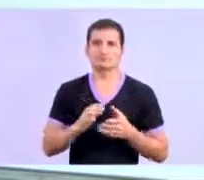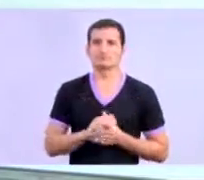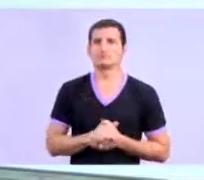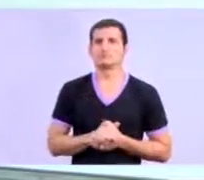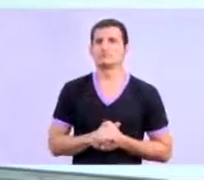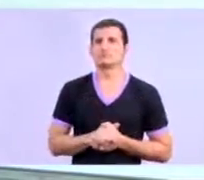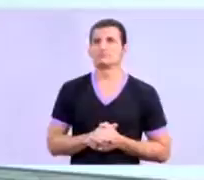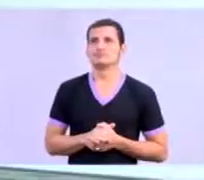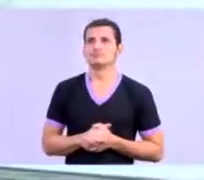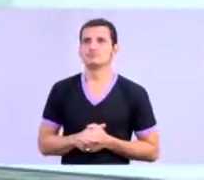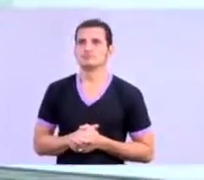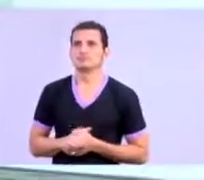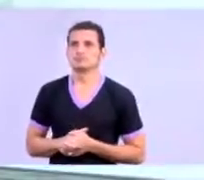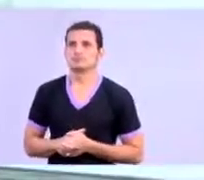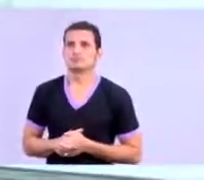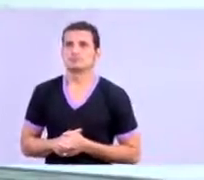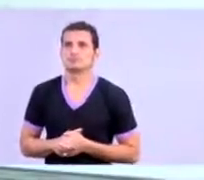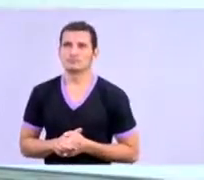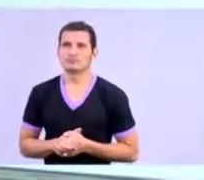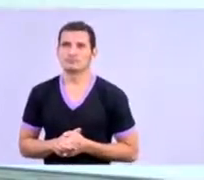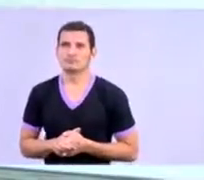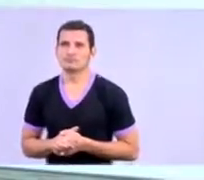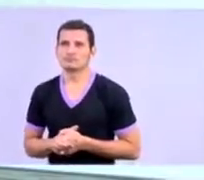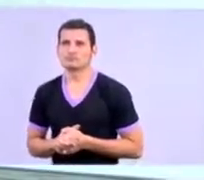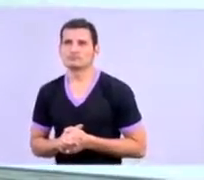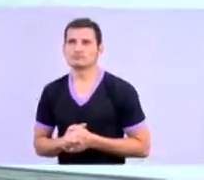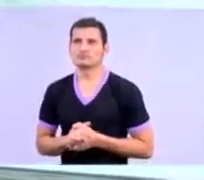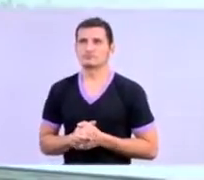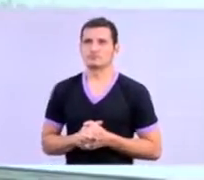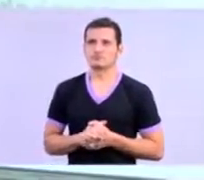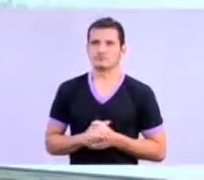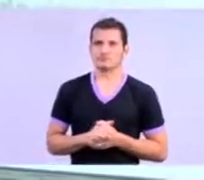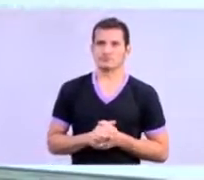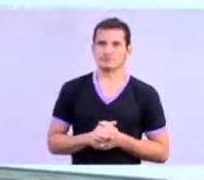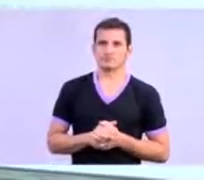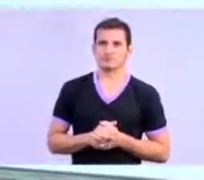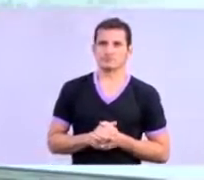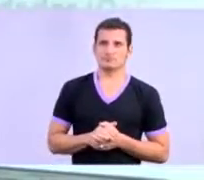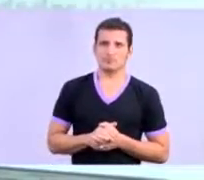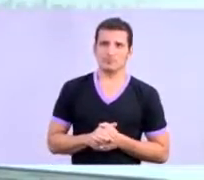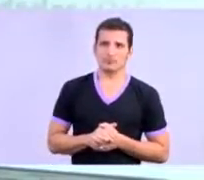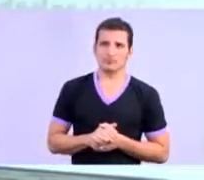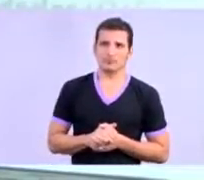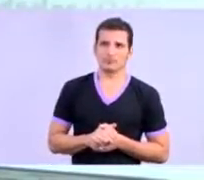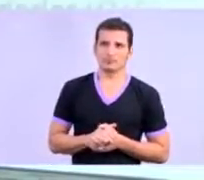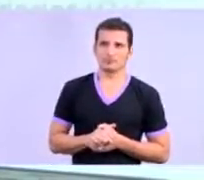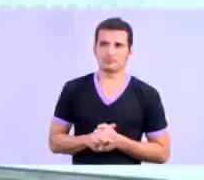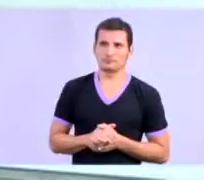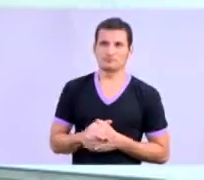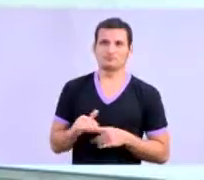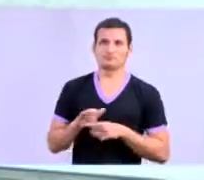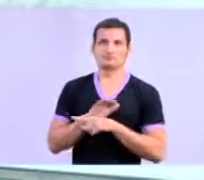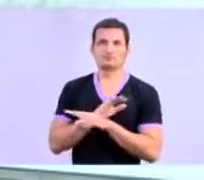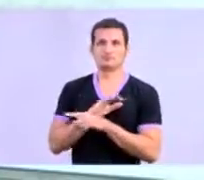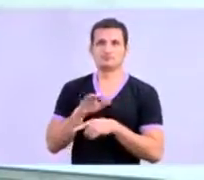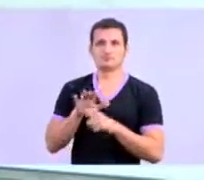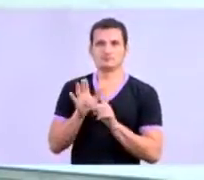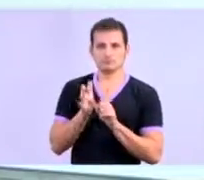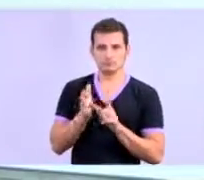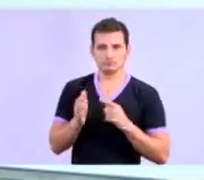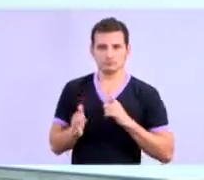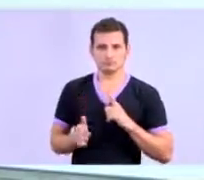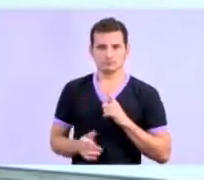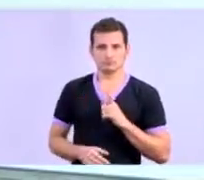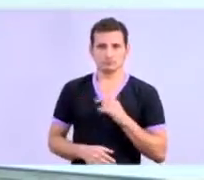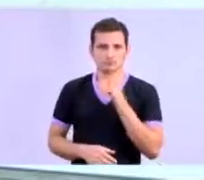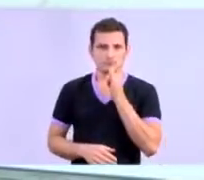professor, o senhor tem um recadinho para nós antes da gente acabar a aula, nós falamos de um exemplo que a gente podia